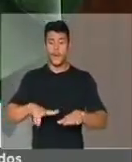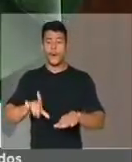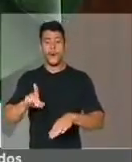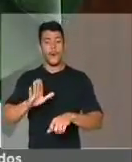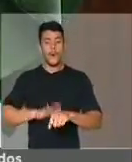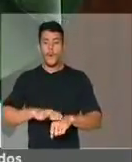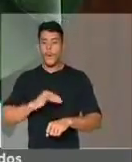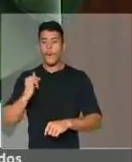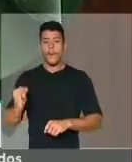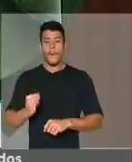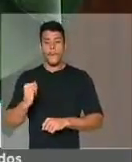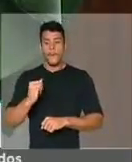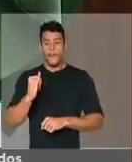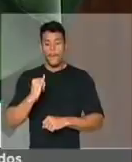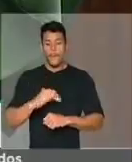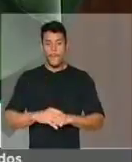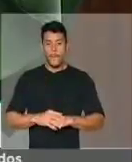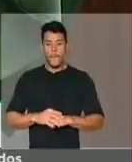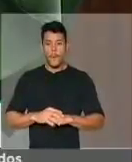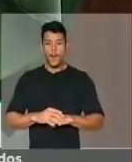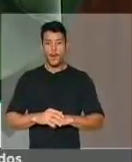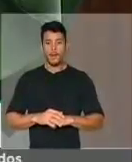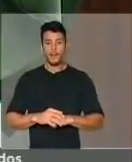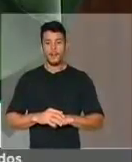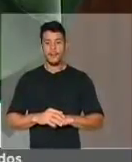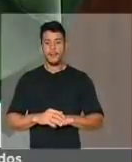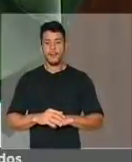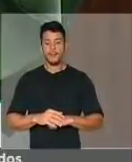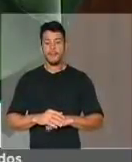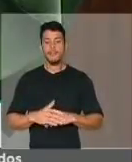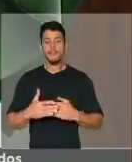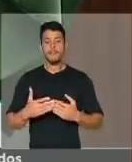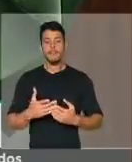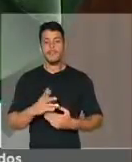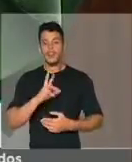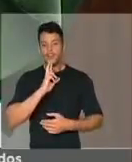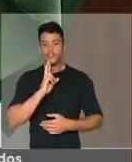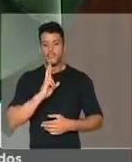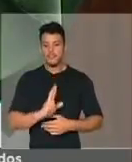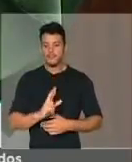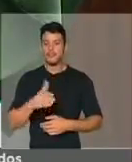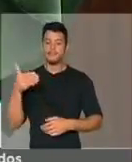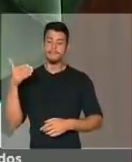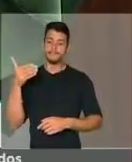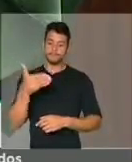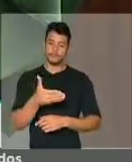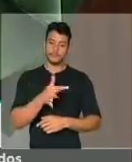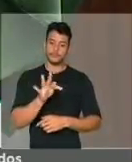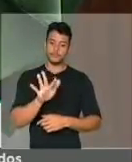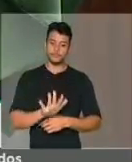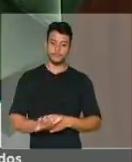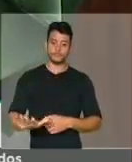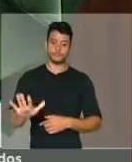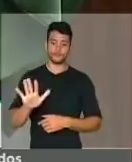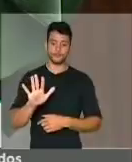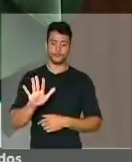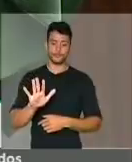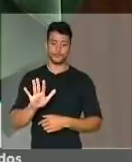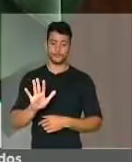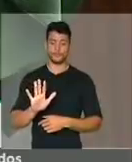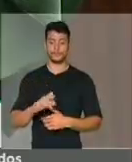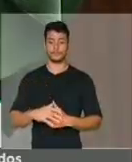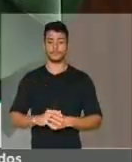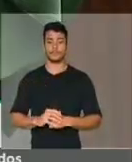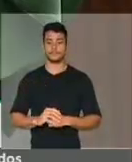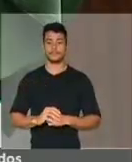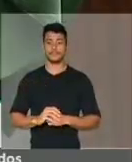mais significativo, no universo de muitos outros, a justificar a intervenção federal.